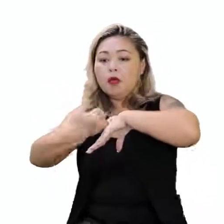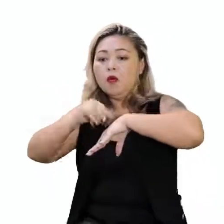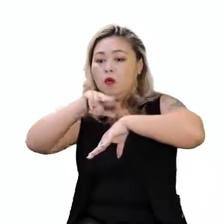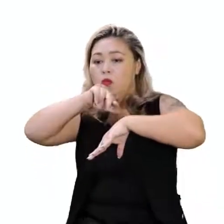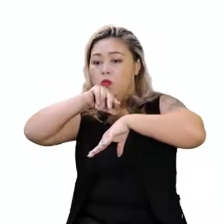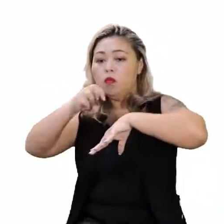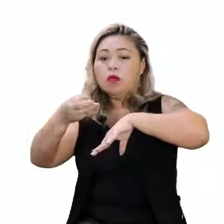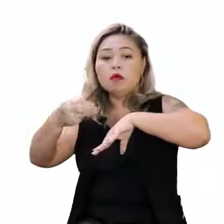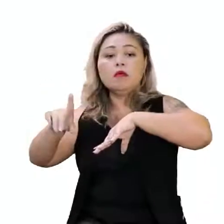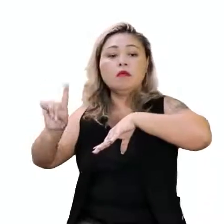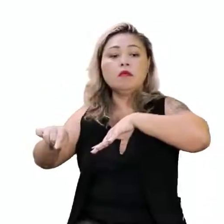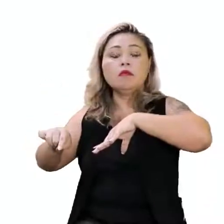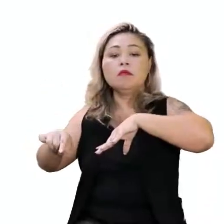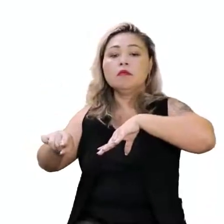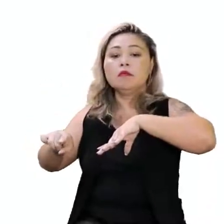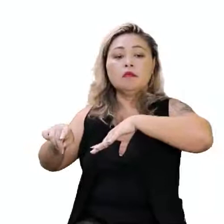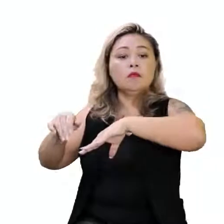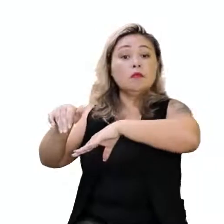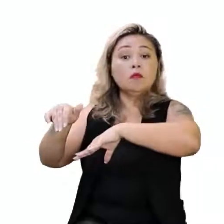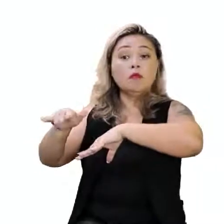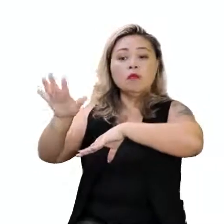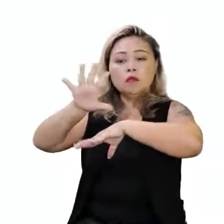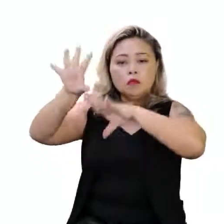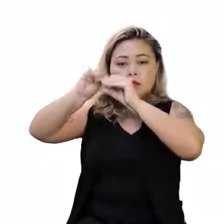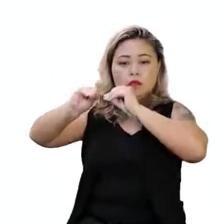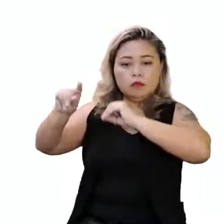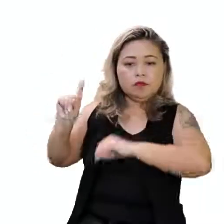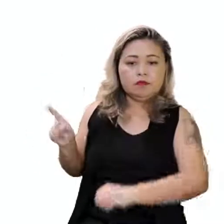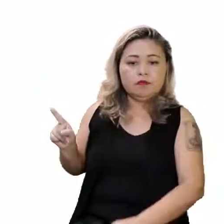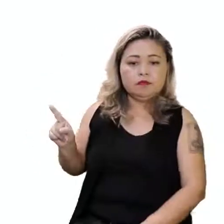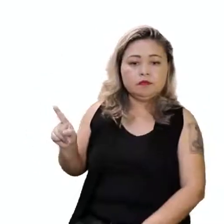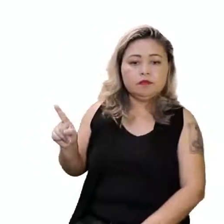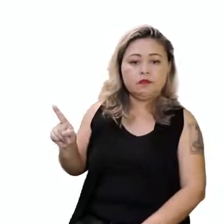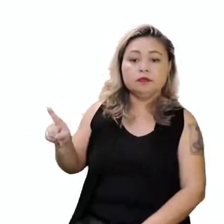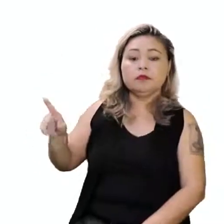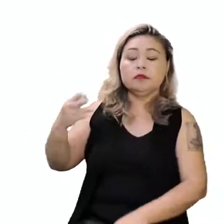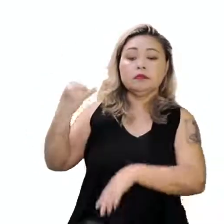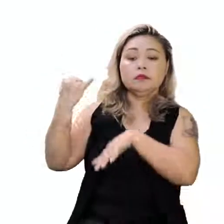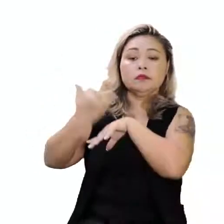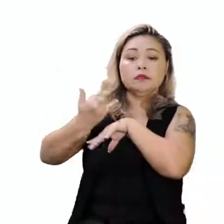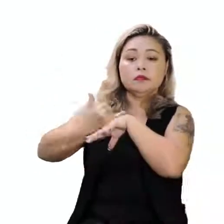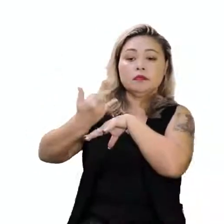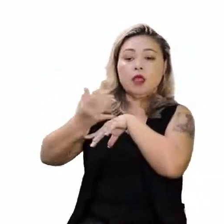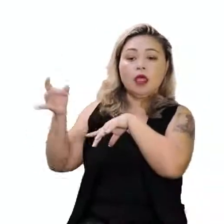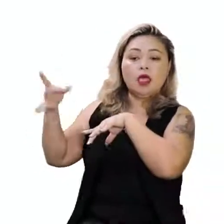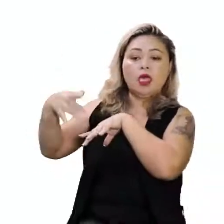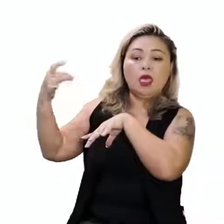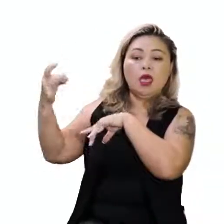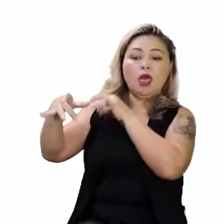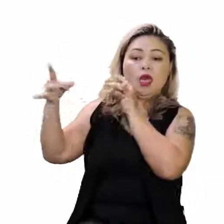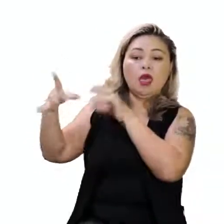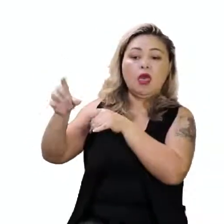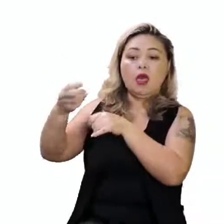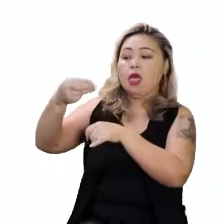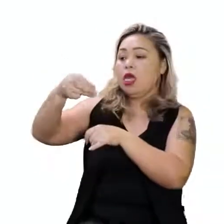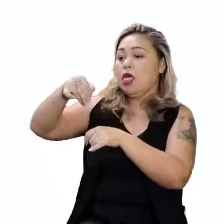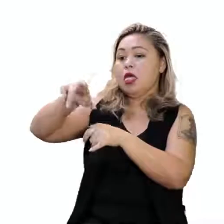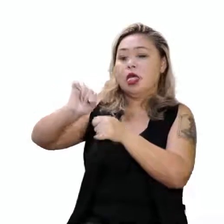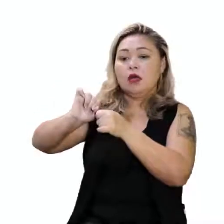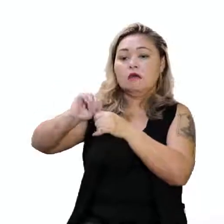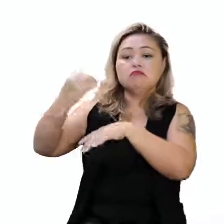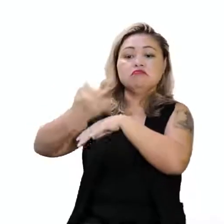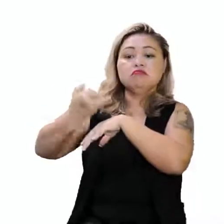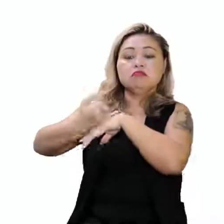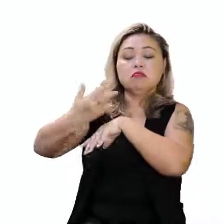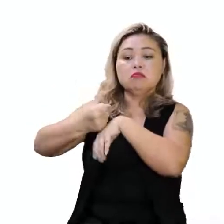você tem aqui, ó, nessa parte mais escura, a presença de depósitos de resíduos da mina, né,